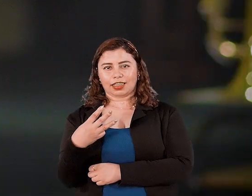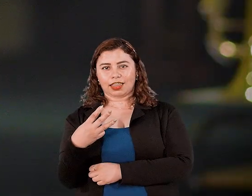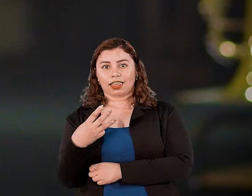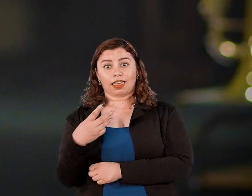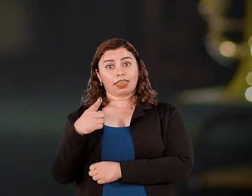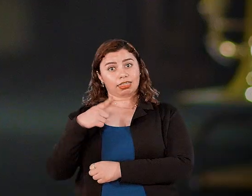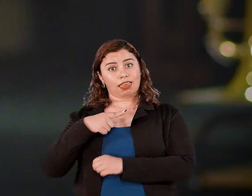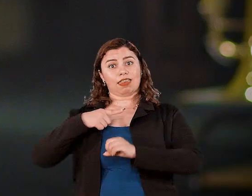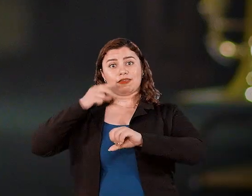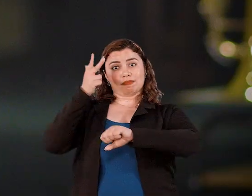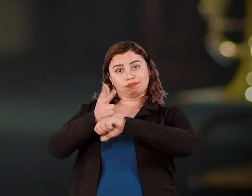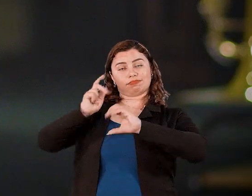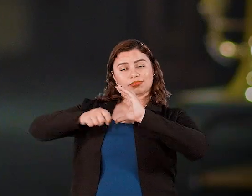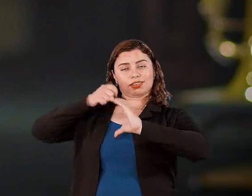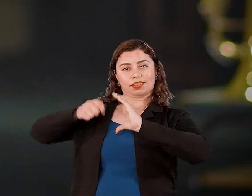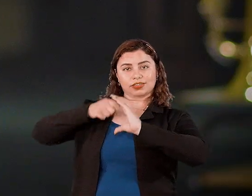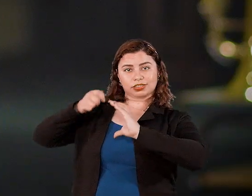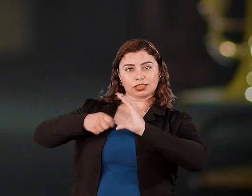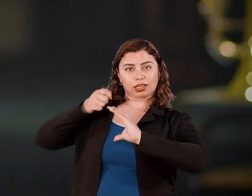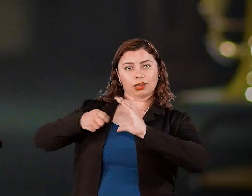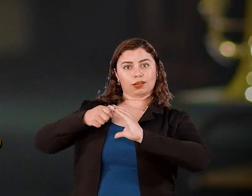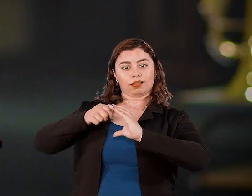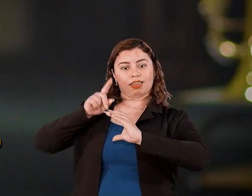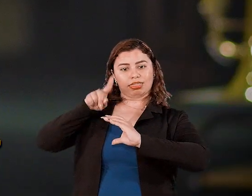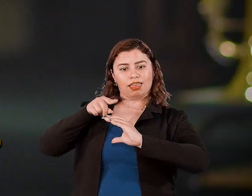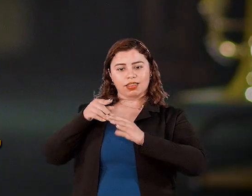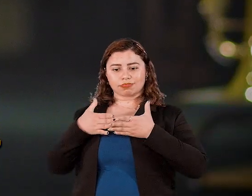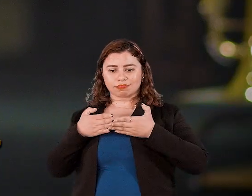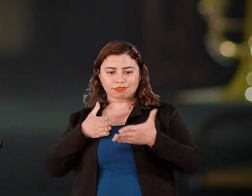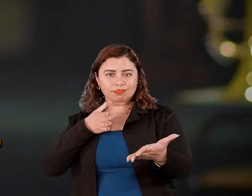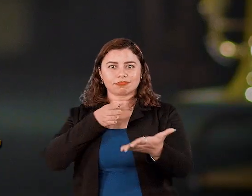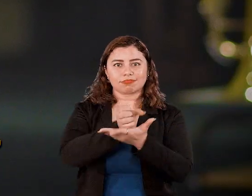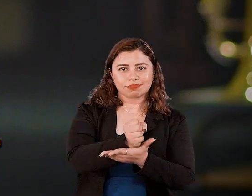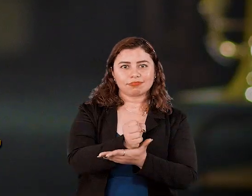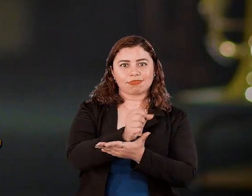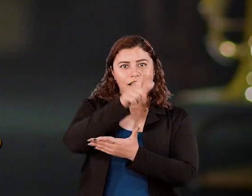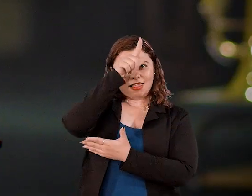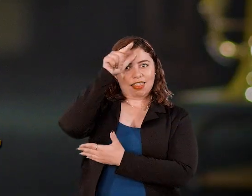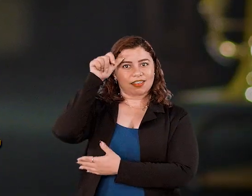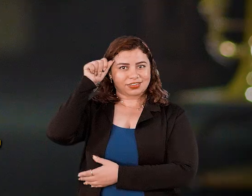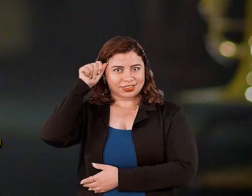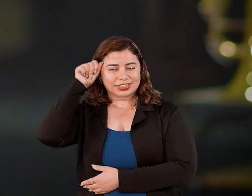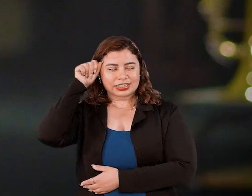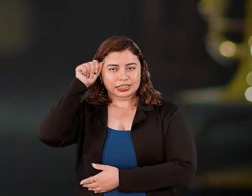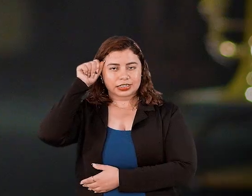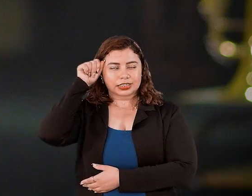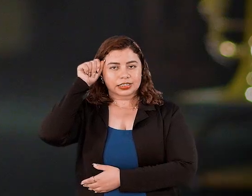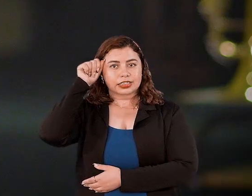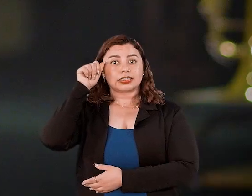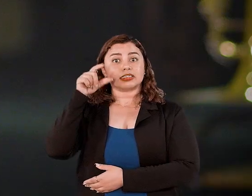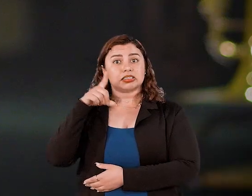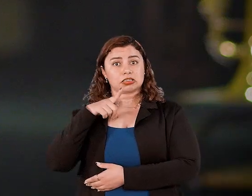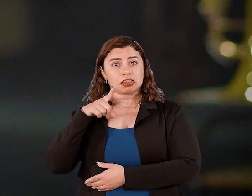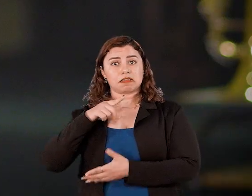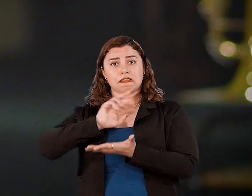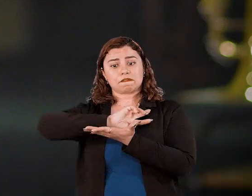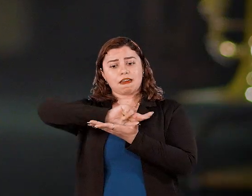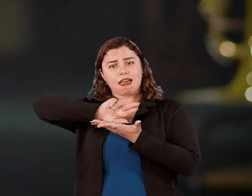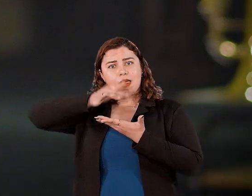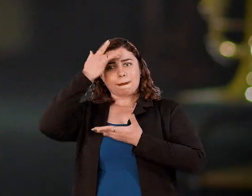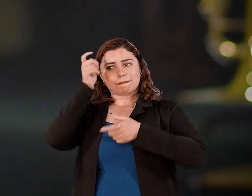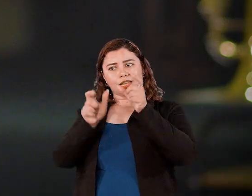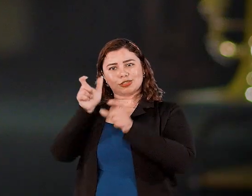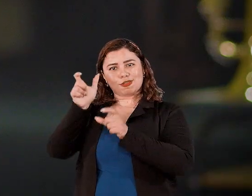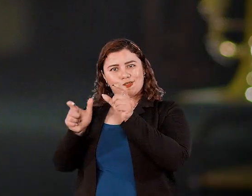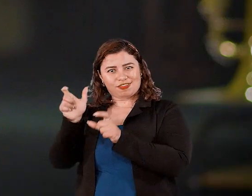E houve uma gravação dessa Retomada de Corumbá de Levino Albano, com vários